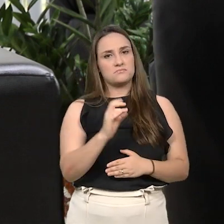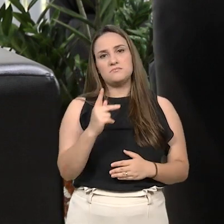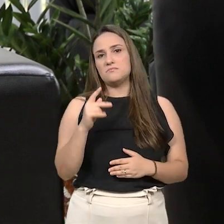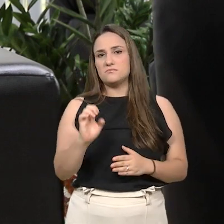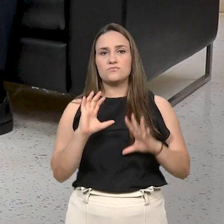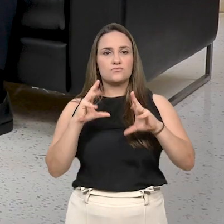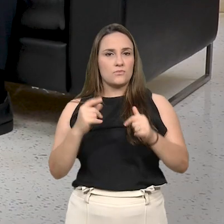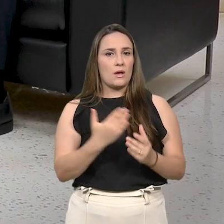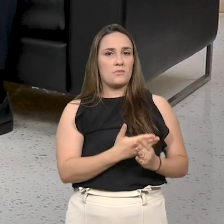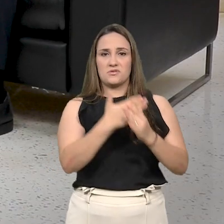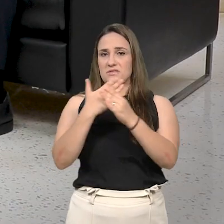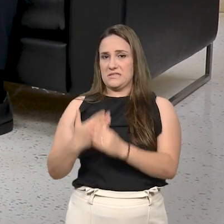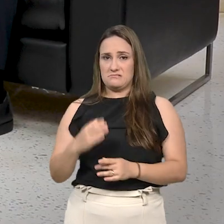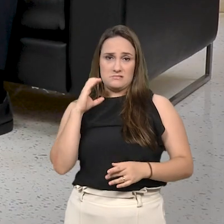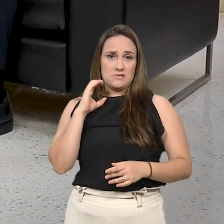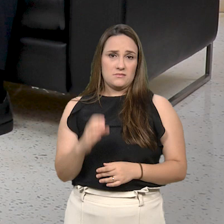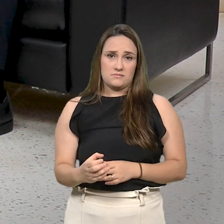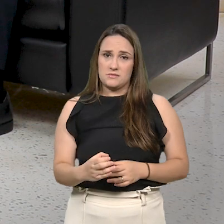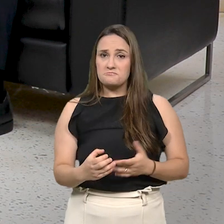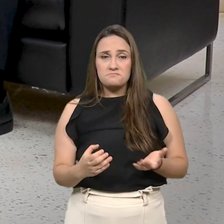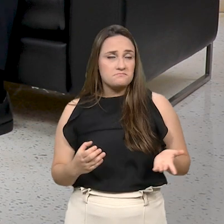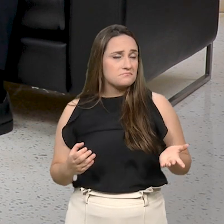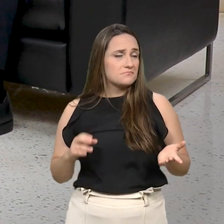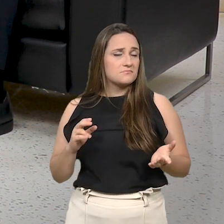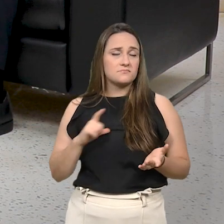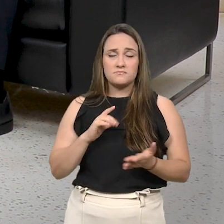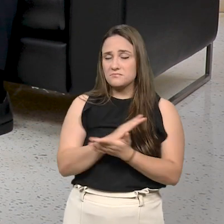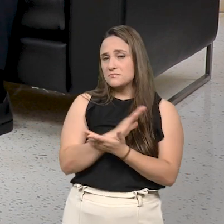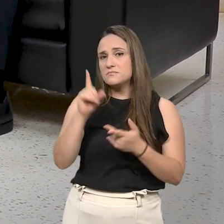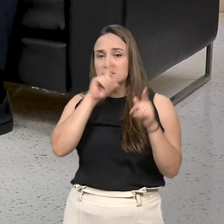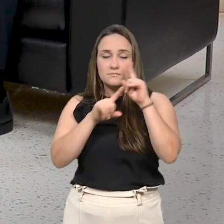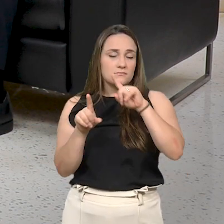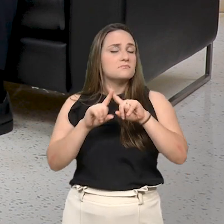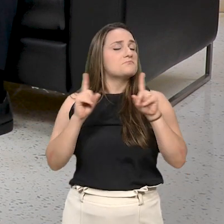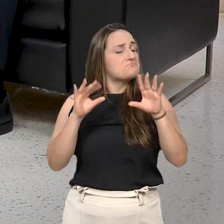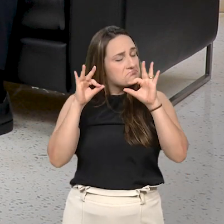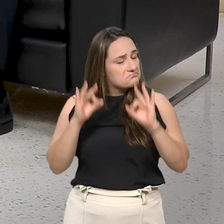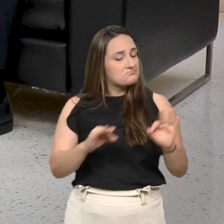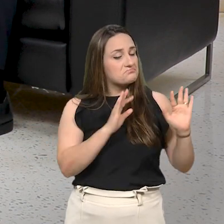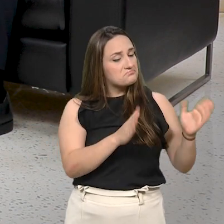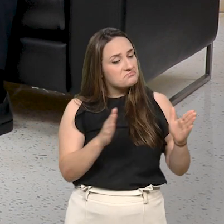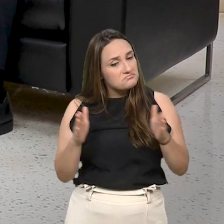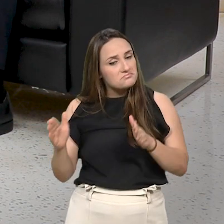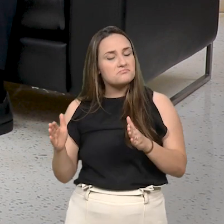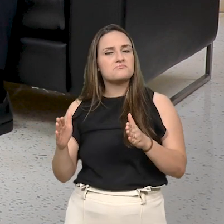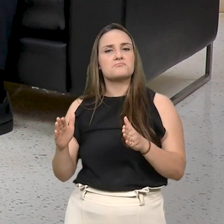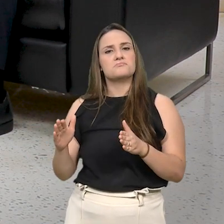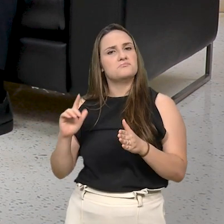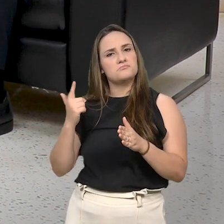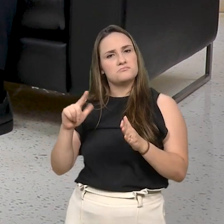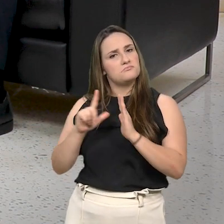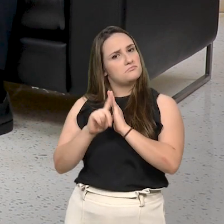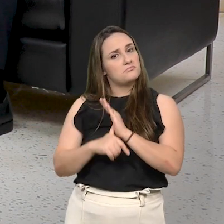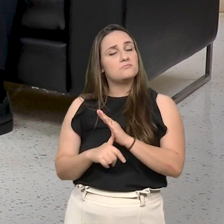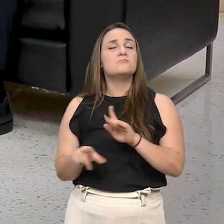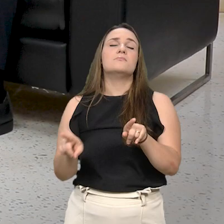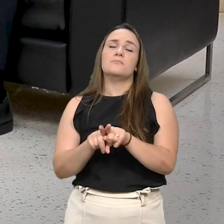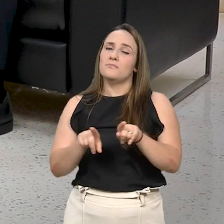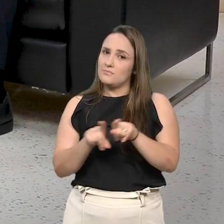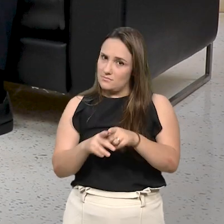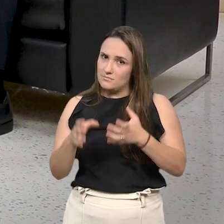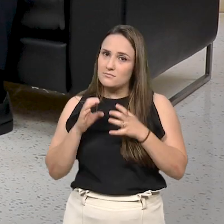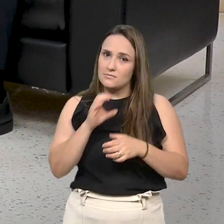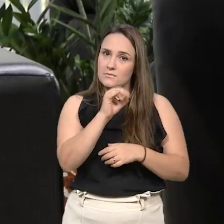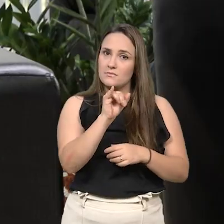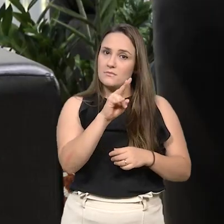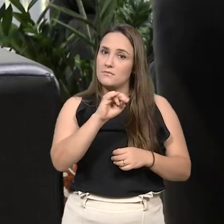respeito à CPE. Os procedimentos criminais, fora uma falha ou outra, mas eles já estão em dia. E estamos caminhando para os que da área